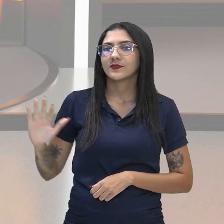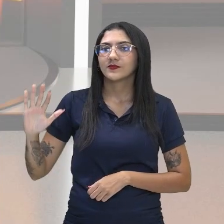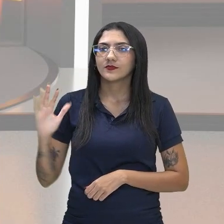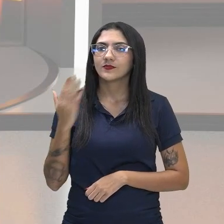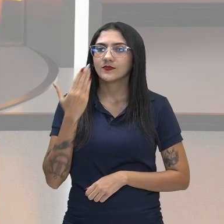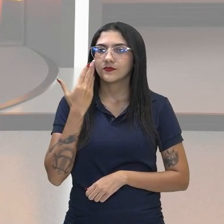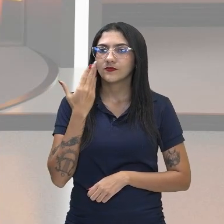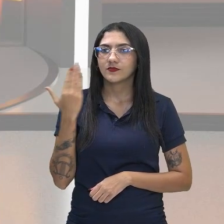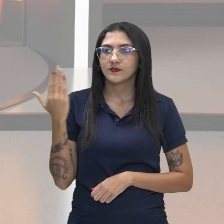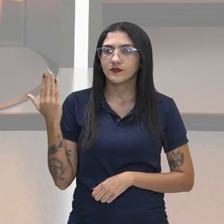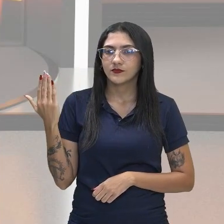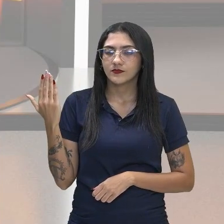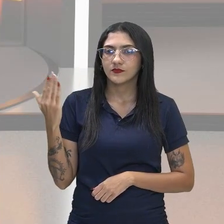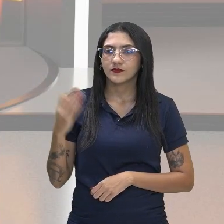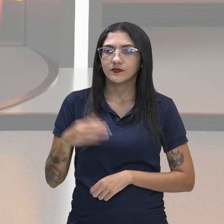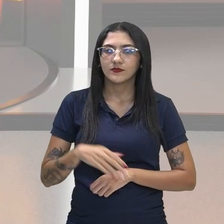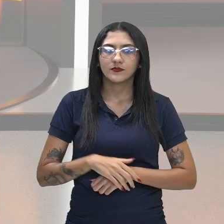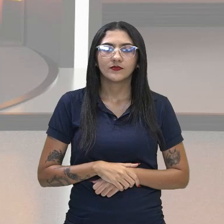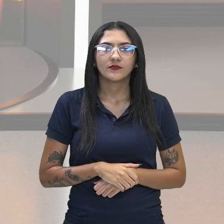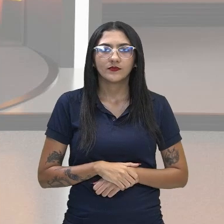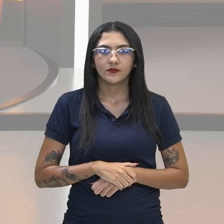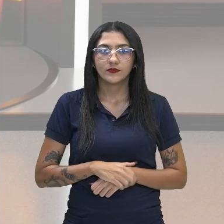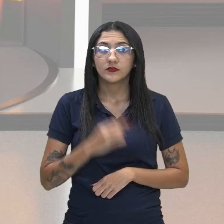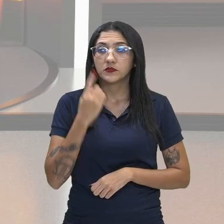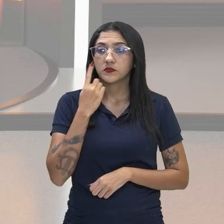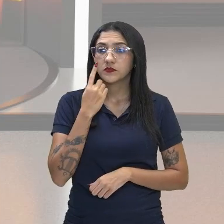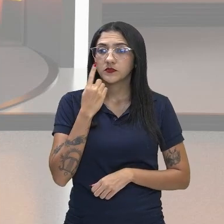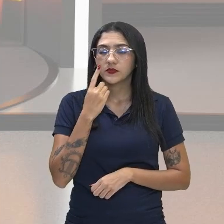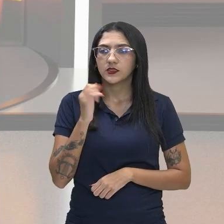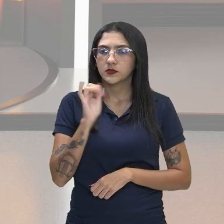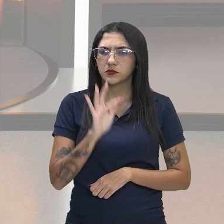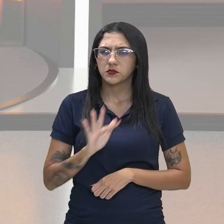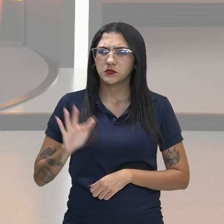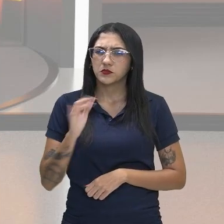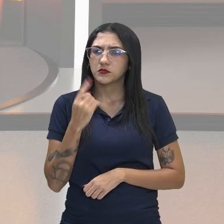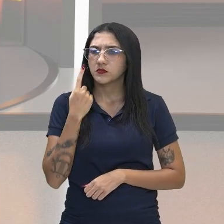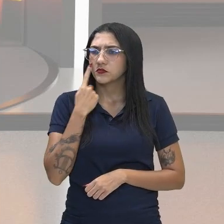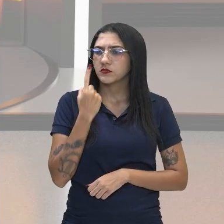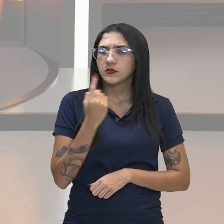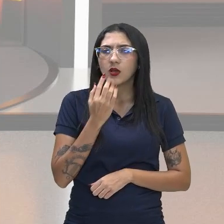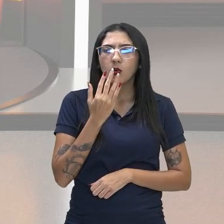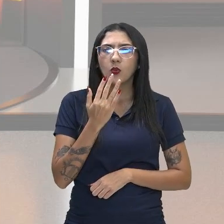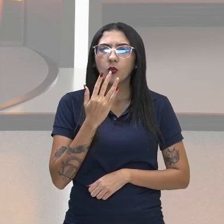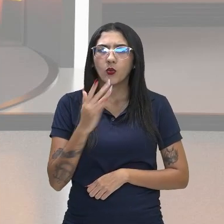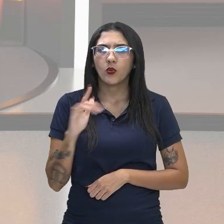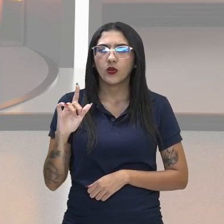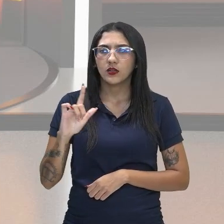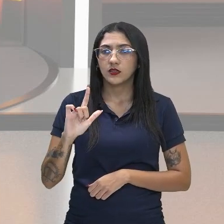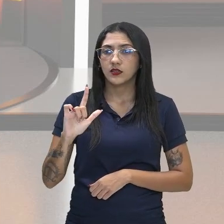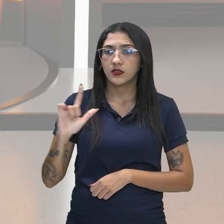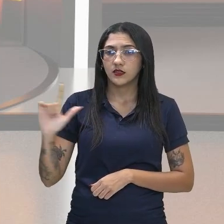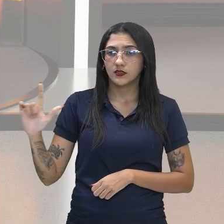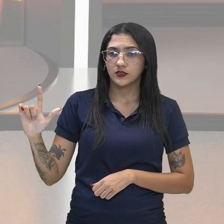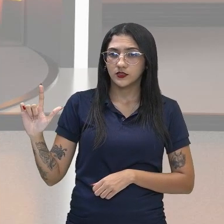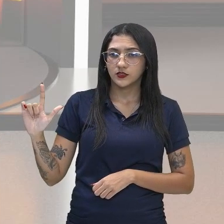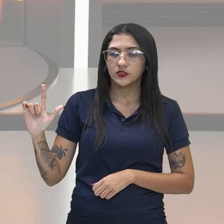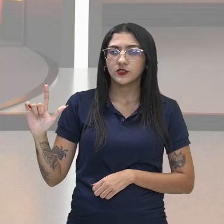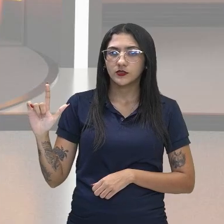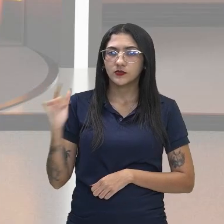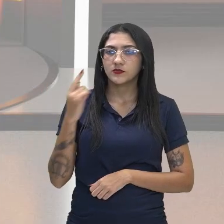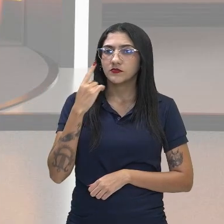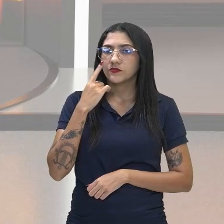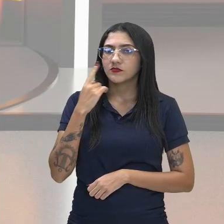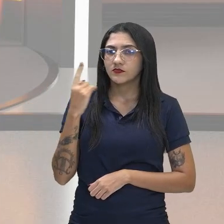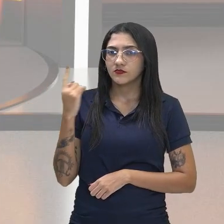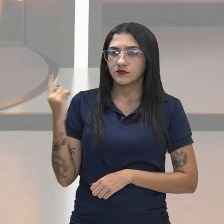temos, olha, a porção que a gente observa, né, a leste do meridiano de Greenwich, né, essa área que